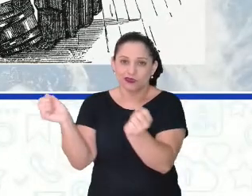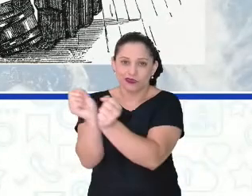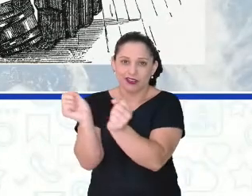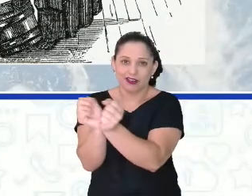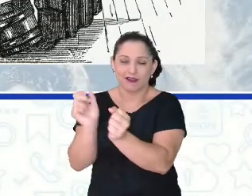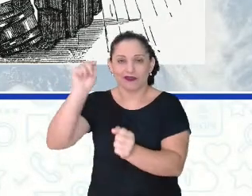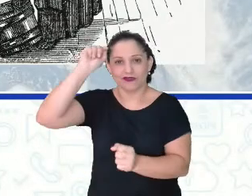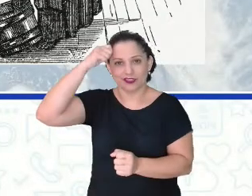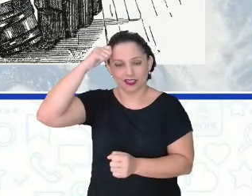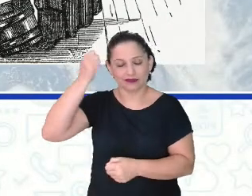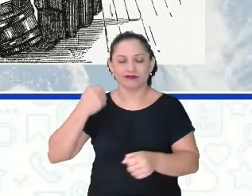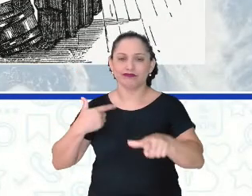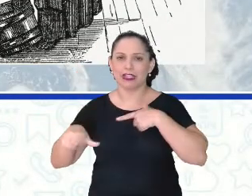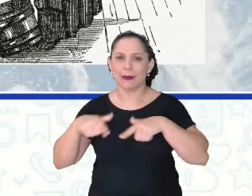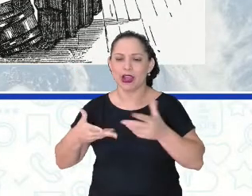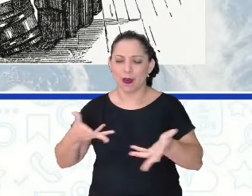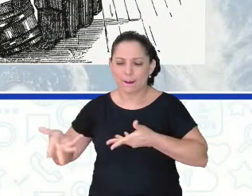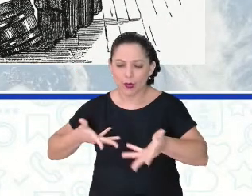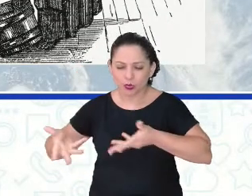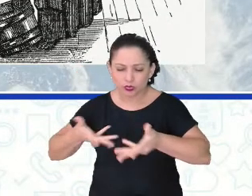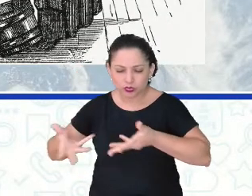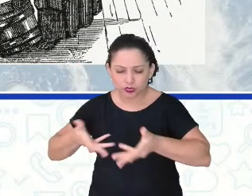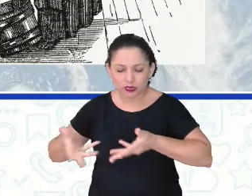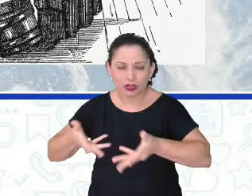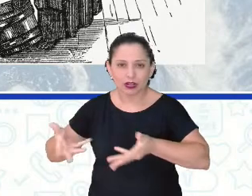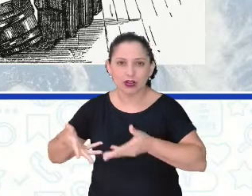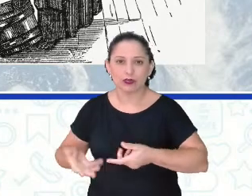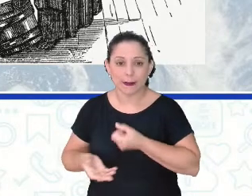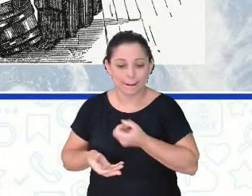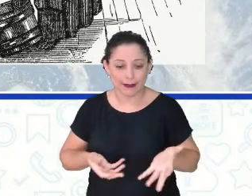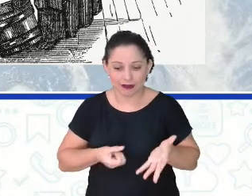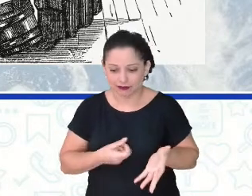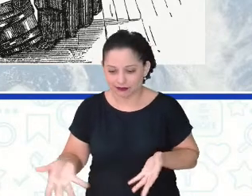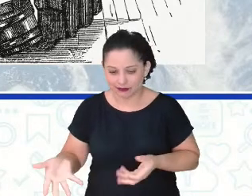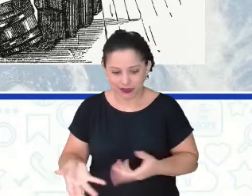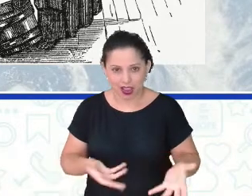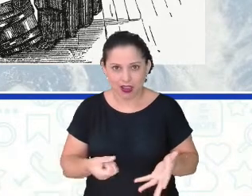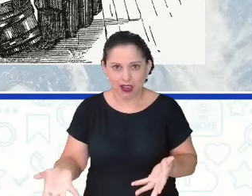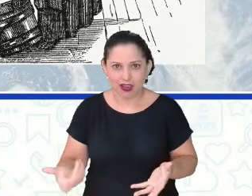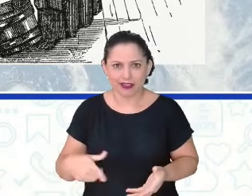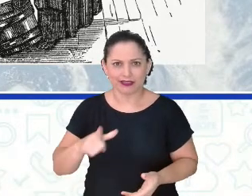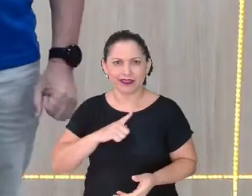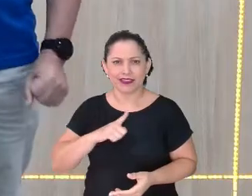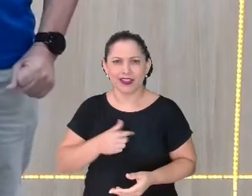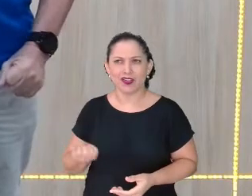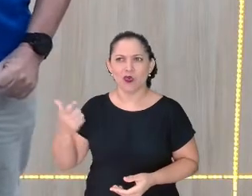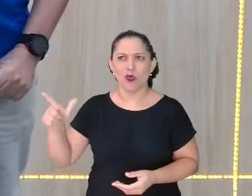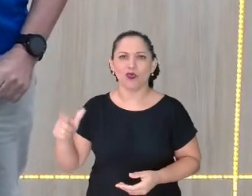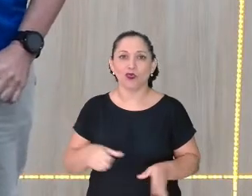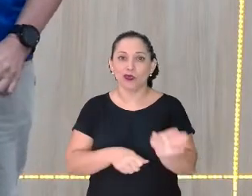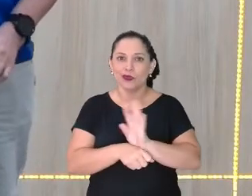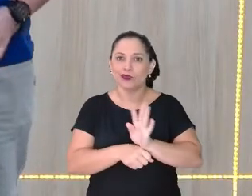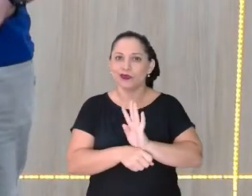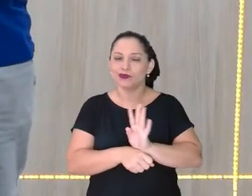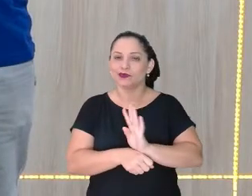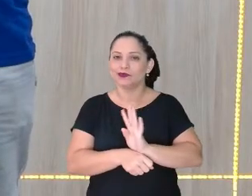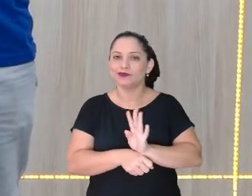na escravização, na produção do tecido. Então, plantar o algodão, imagine você, tem outro filme aí,